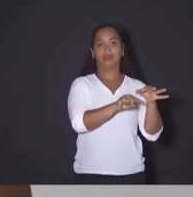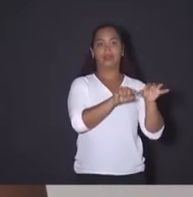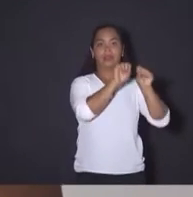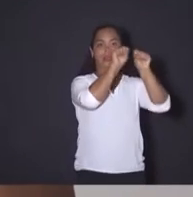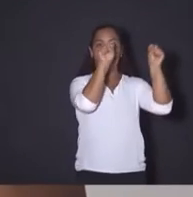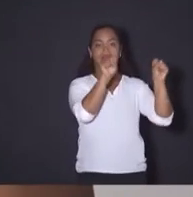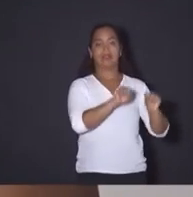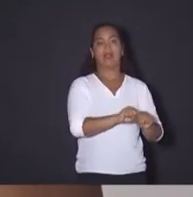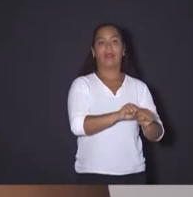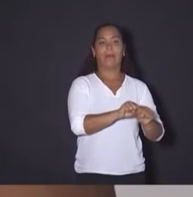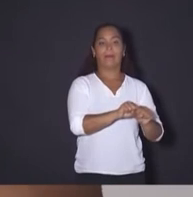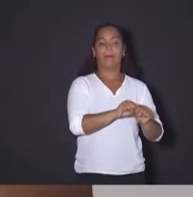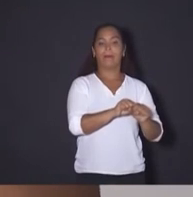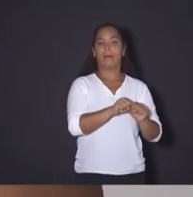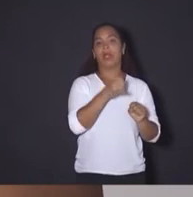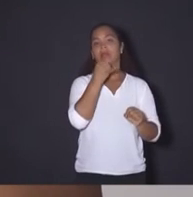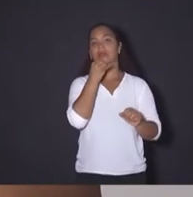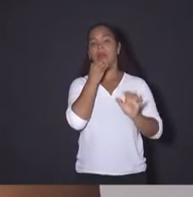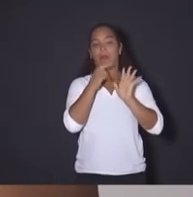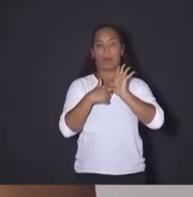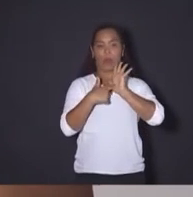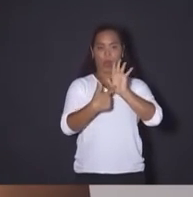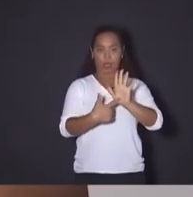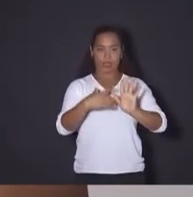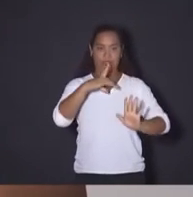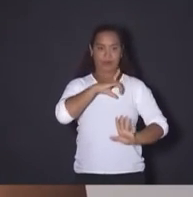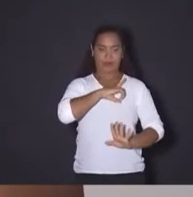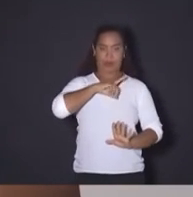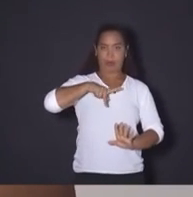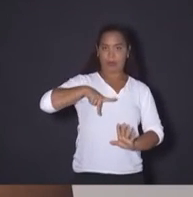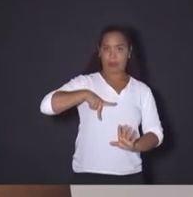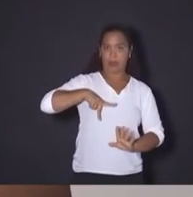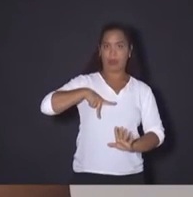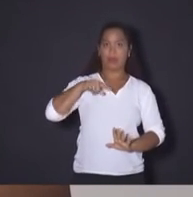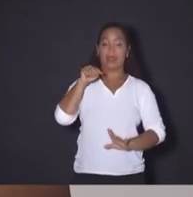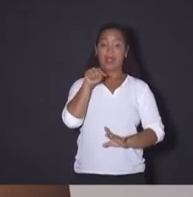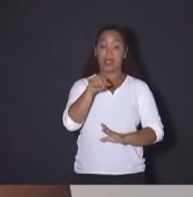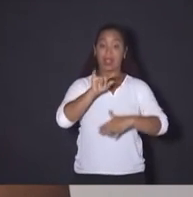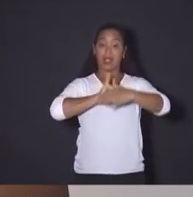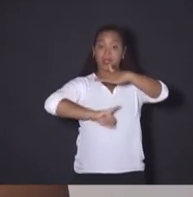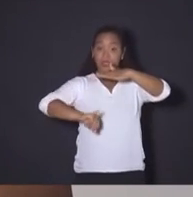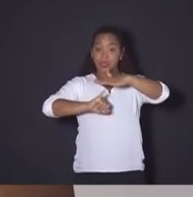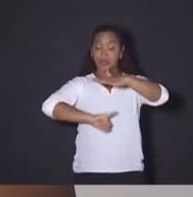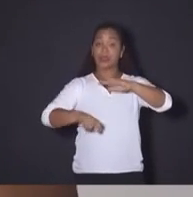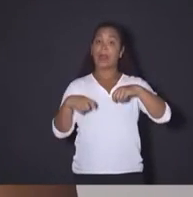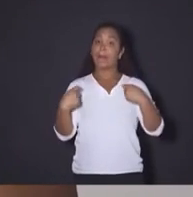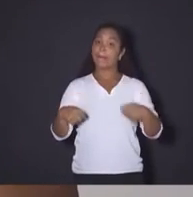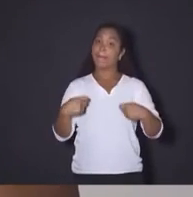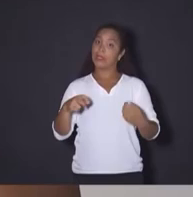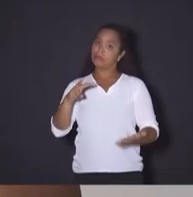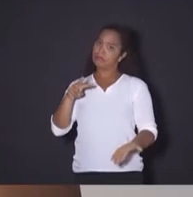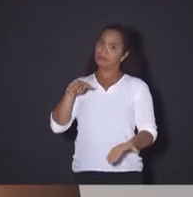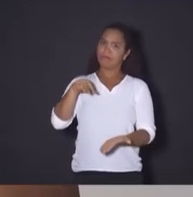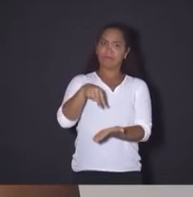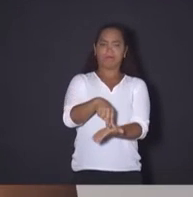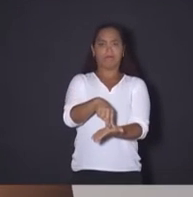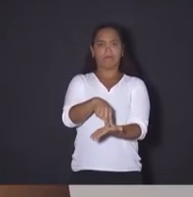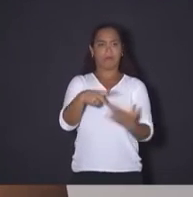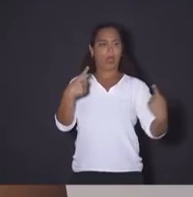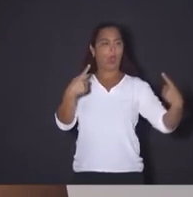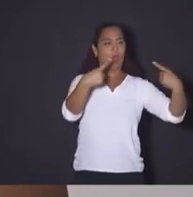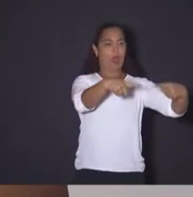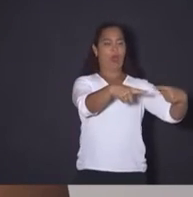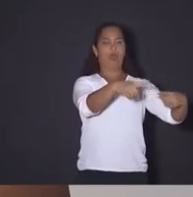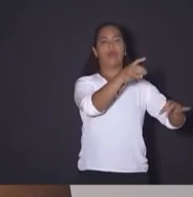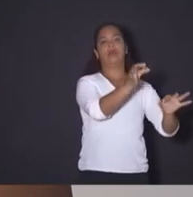é destacamos por exemplo da defensoria com o orgânico como instituição que precisa ter uma postura contra majoritária é porque